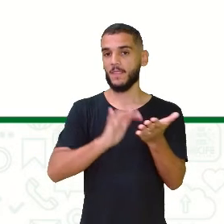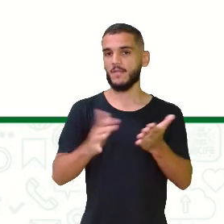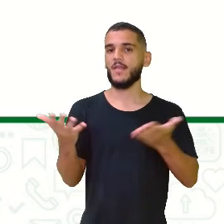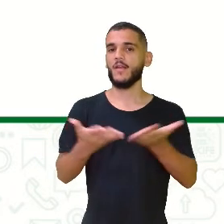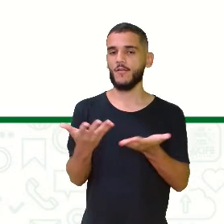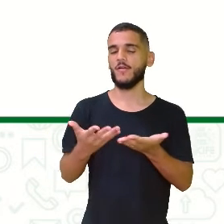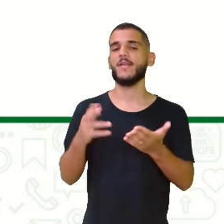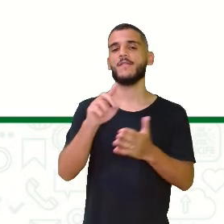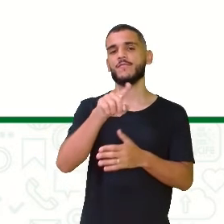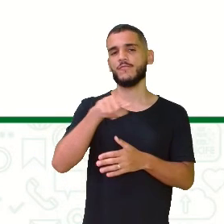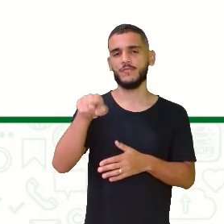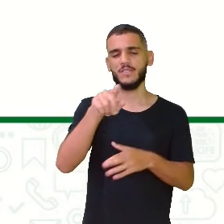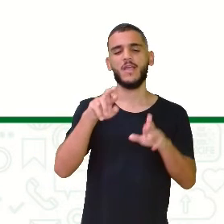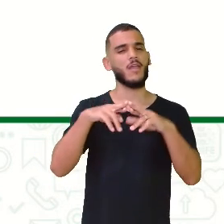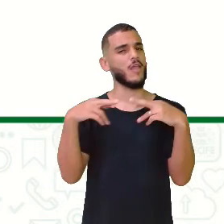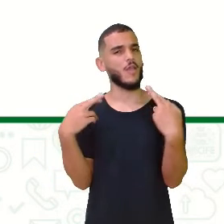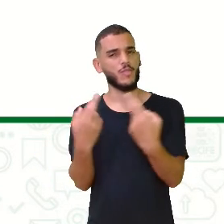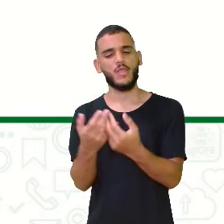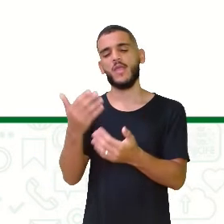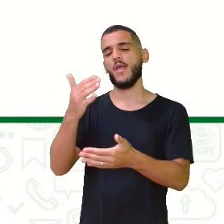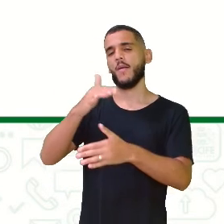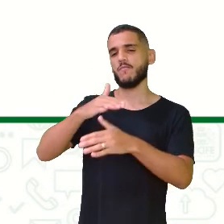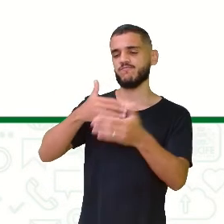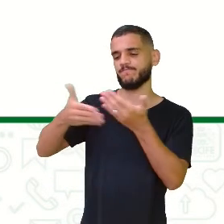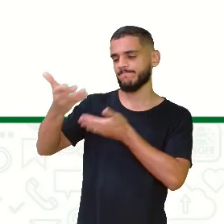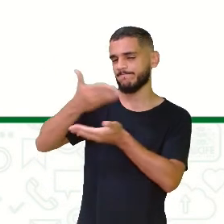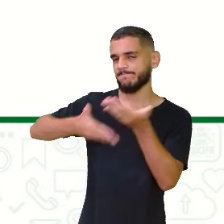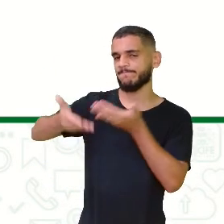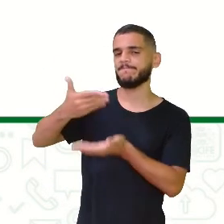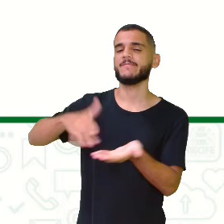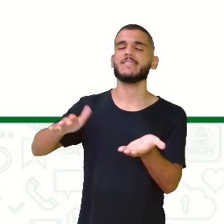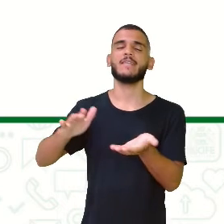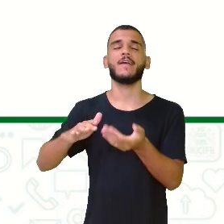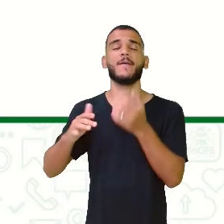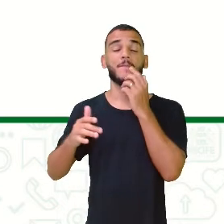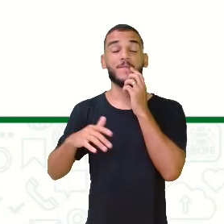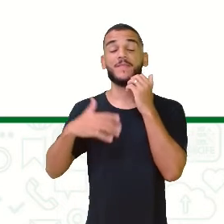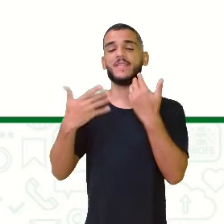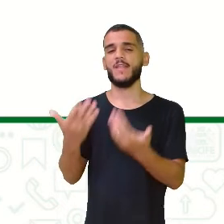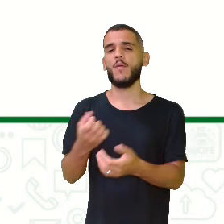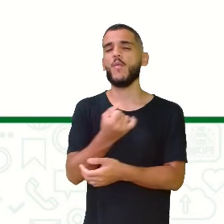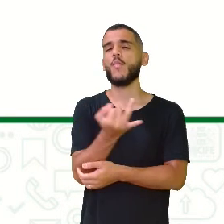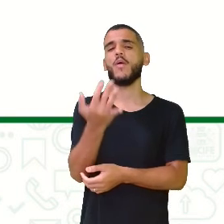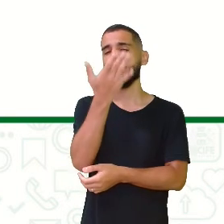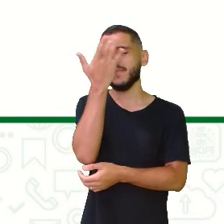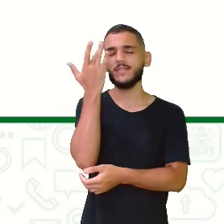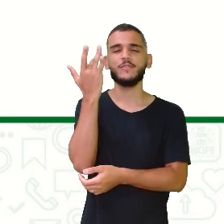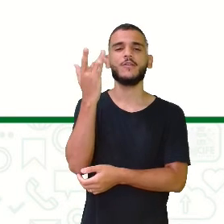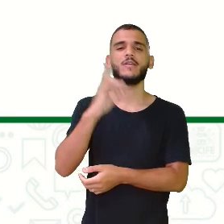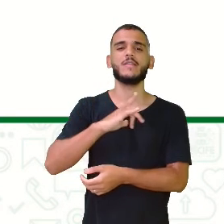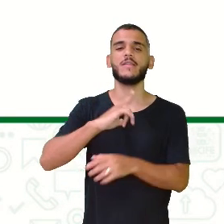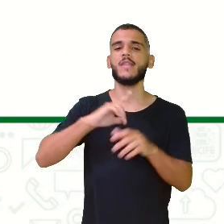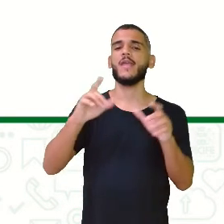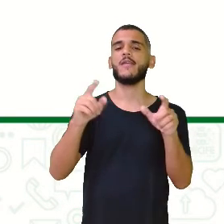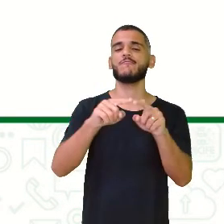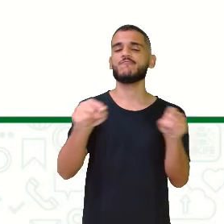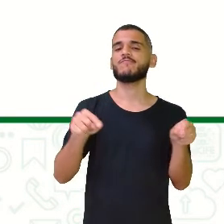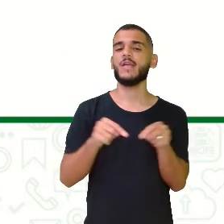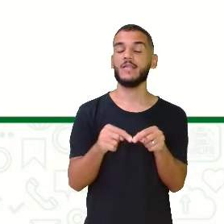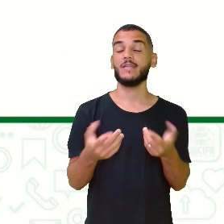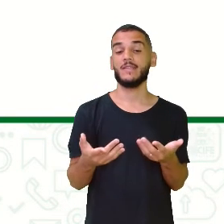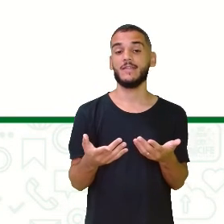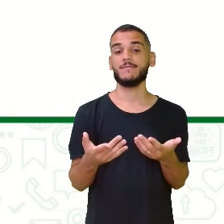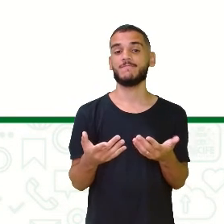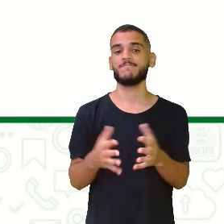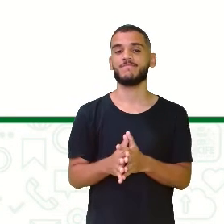se reunir, vão conversar sobre isso que a gente trouxe na aula. Me diz aí, quantas pessoas idosas tem na turma? E